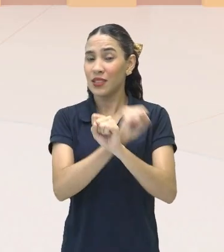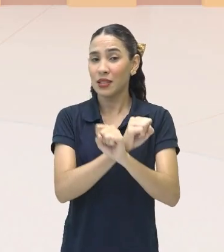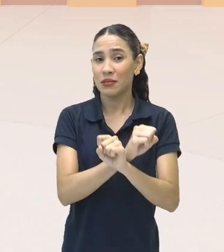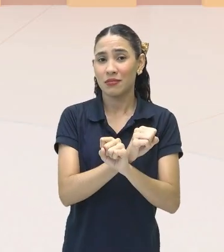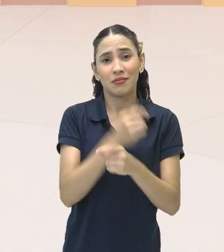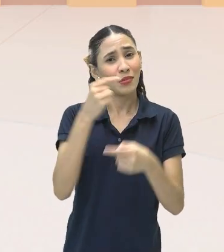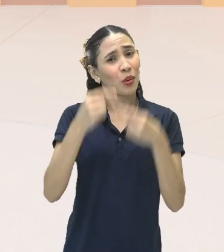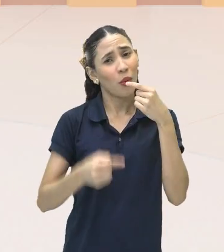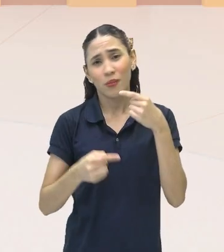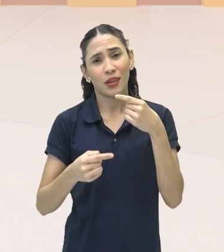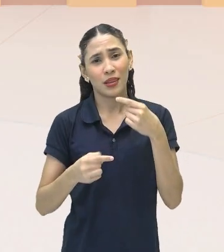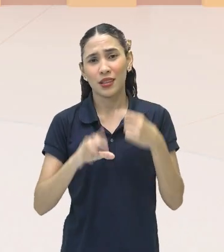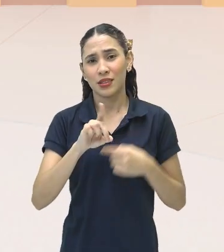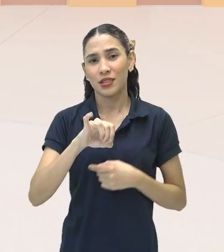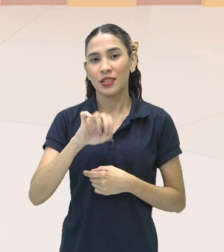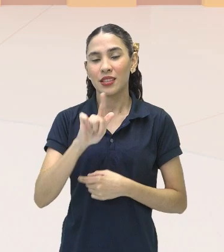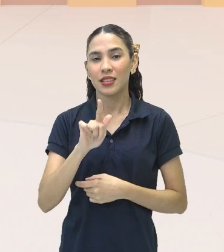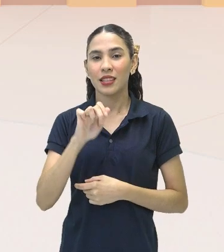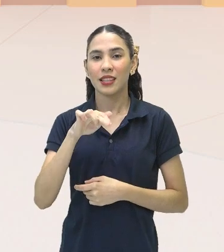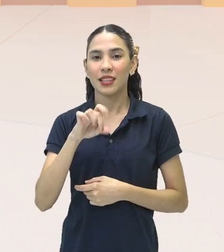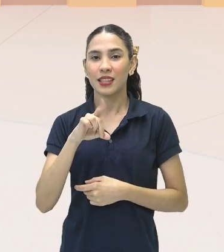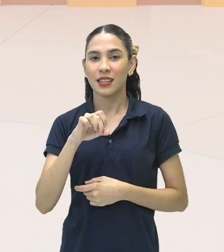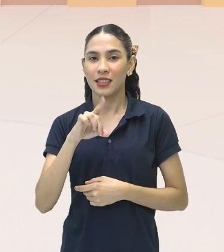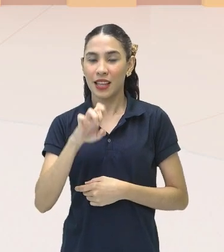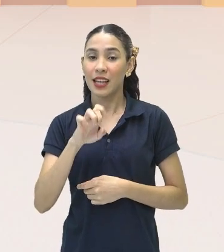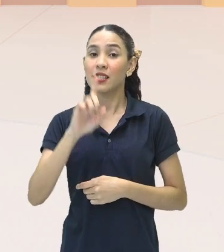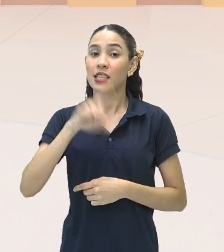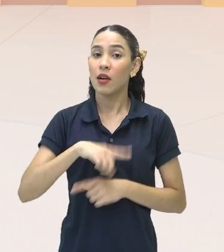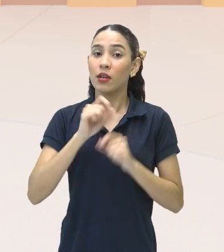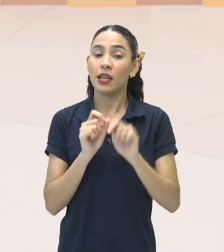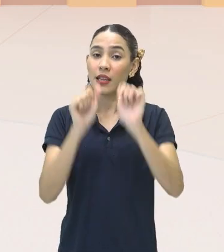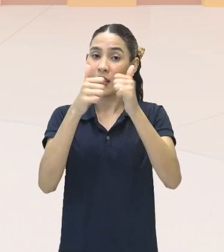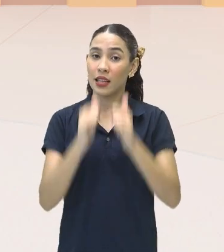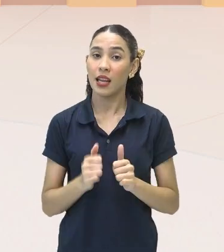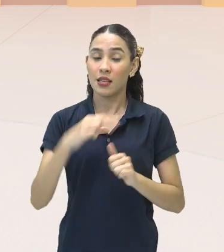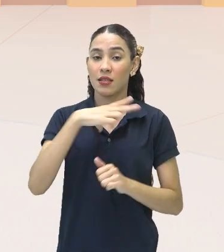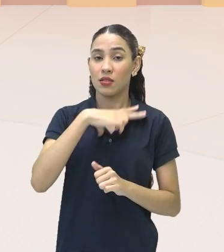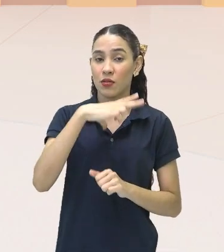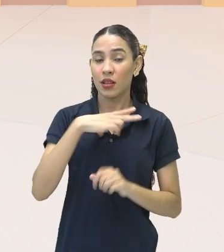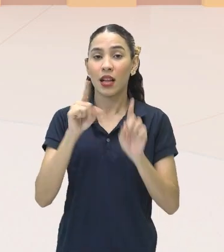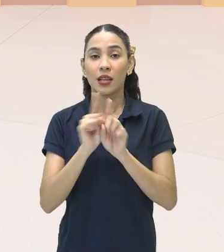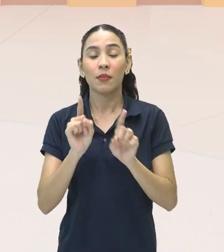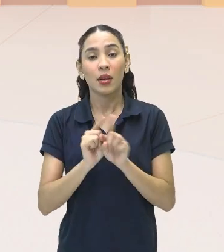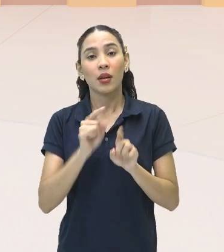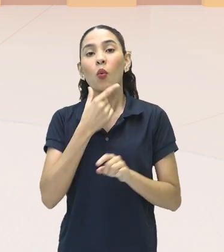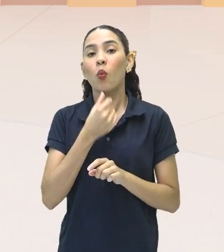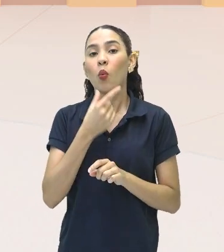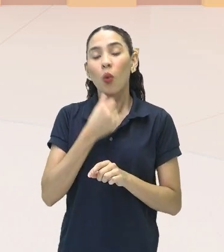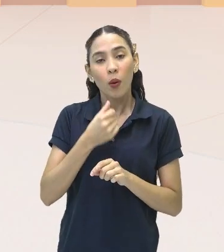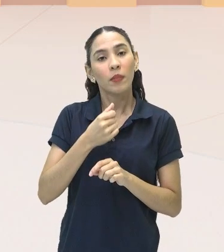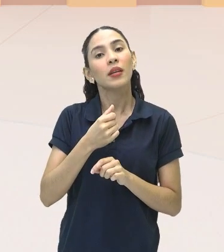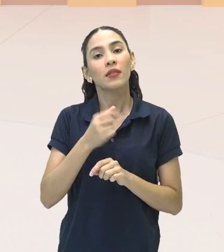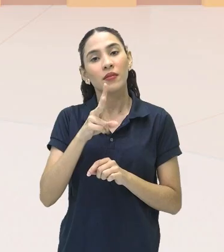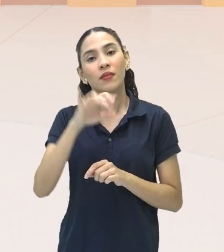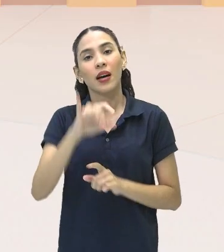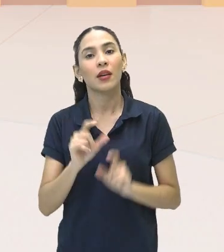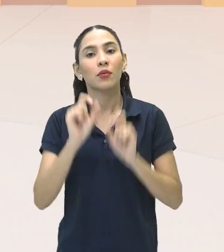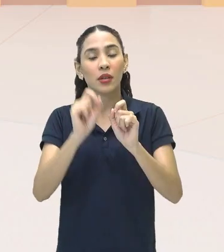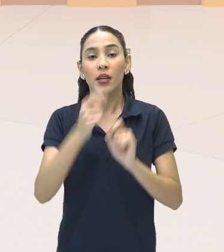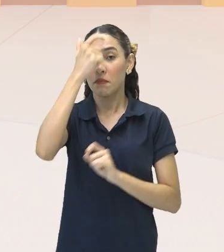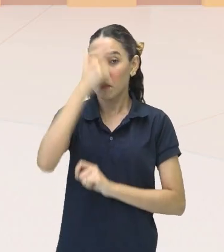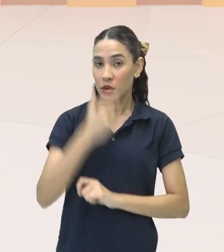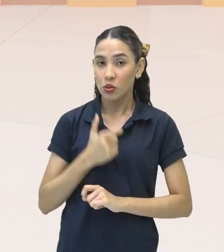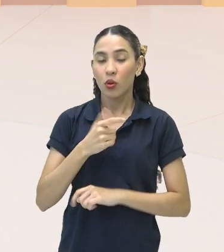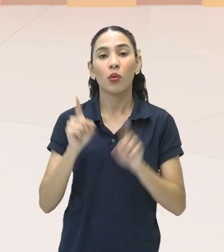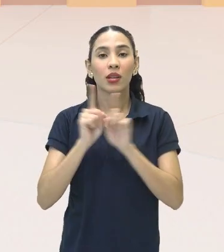tem nada a ver com a questão da dignidade. É na construção pessoal e individual que o homem se torna